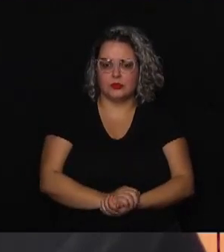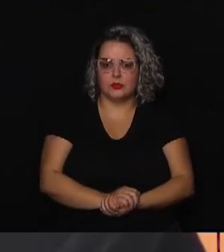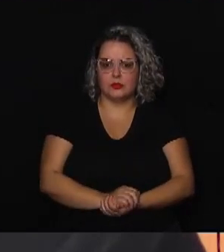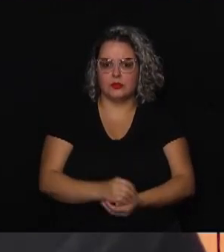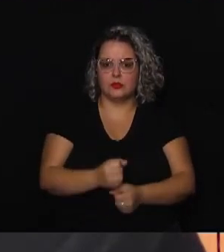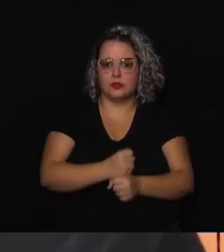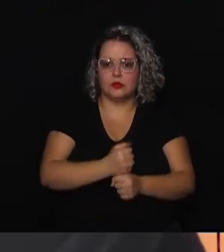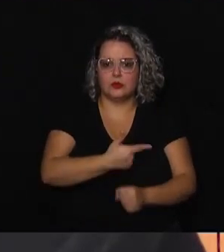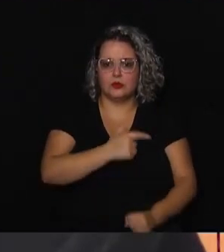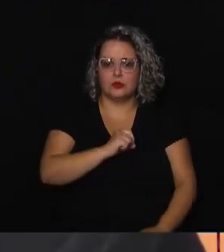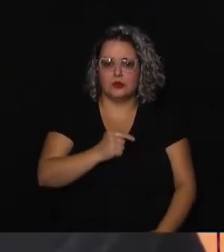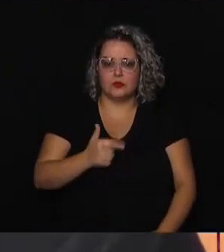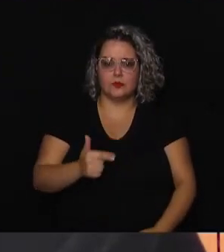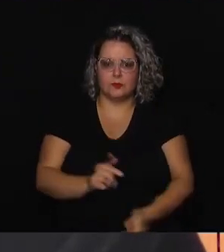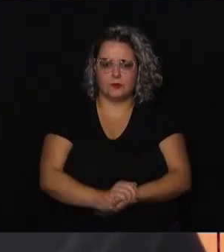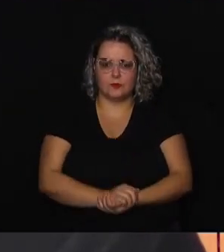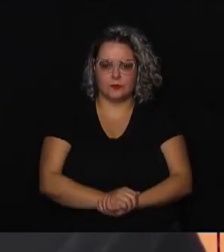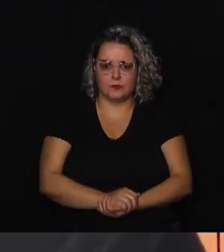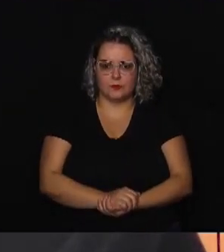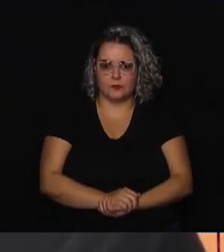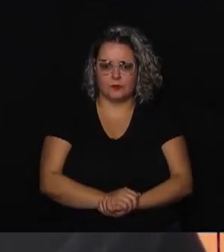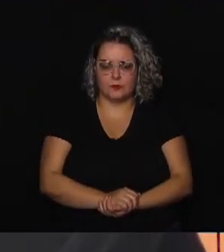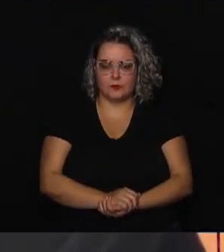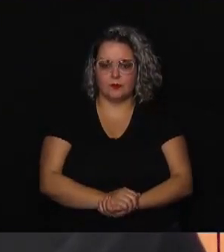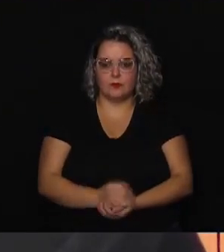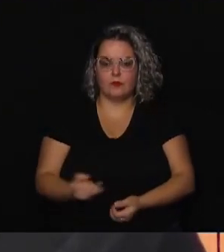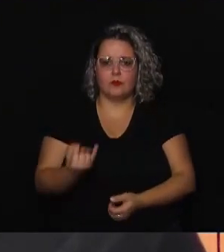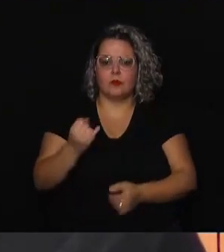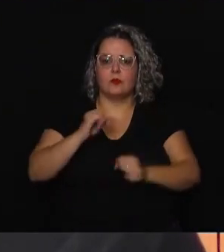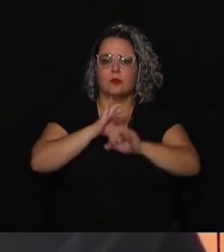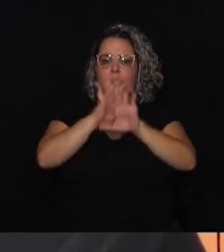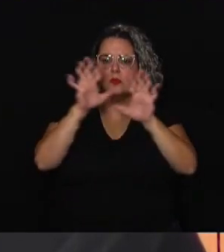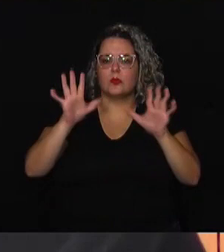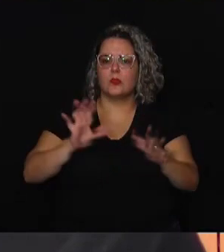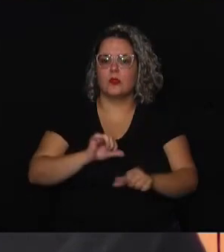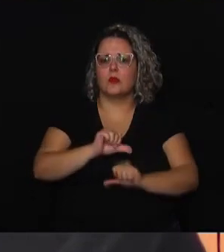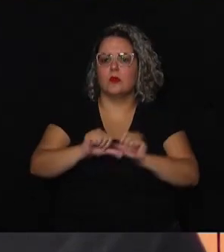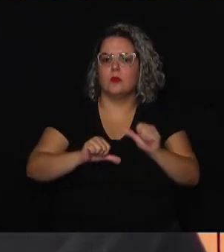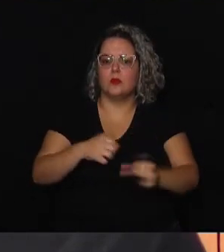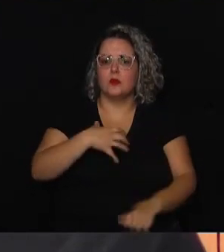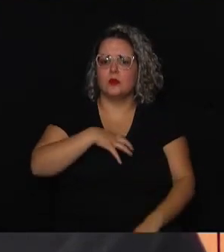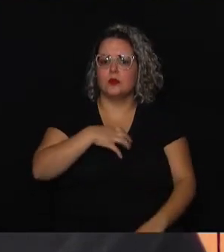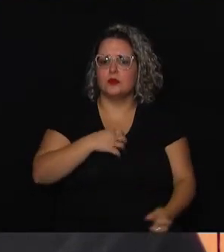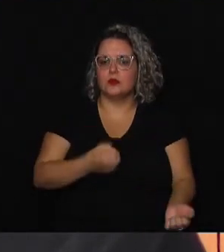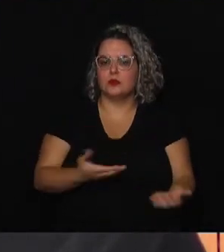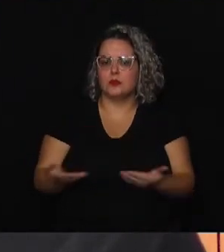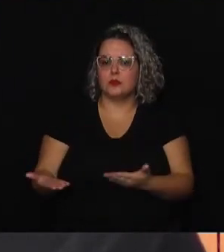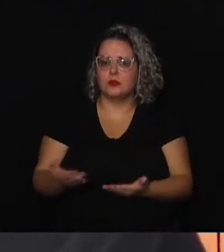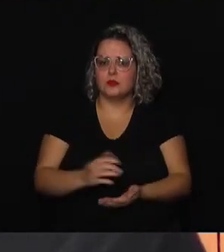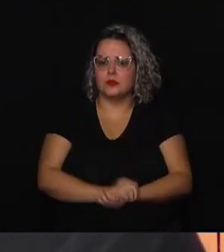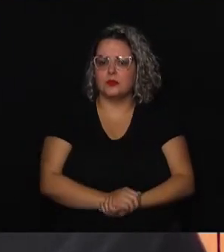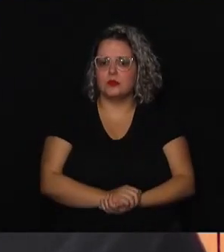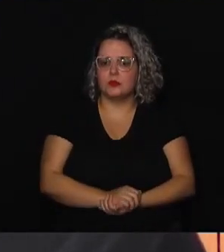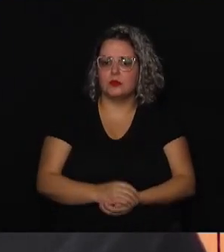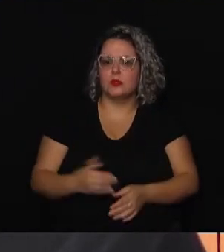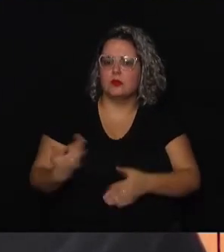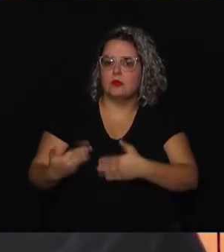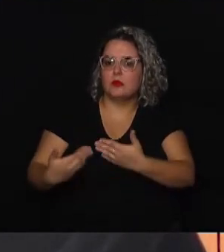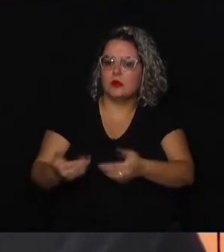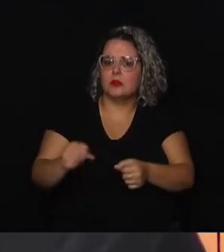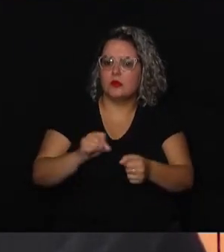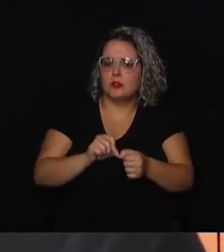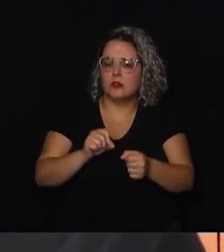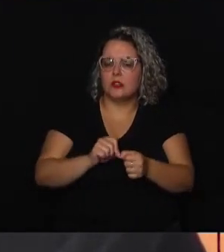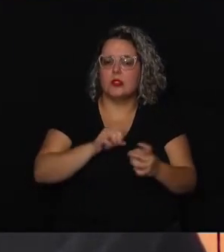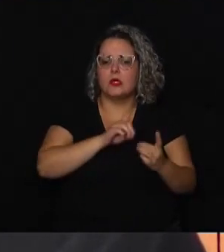2022. É importante deixar claro que a gente mudou um pouco o formato da apresentação que nós vínhamos fazendo,